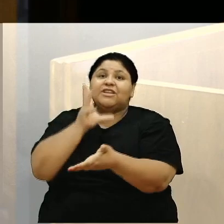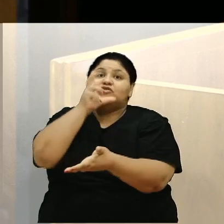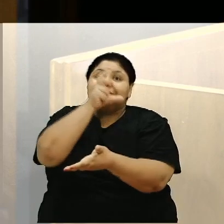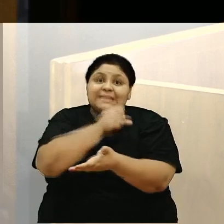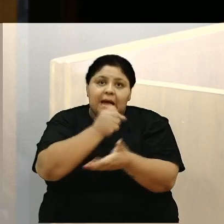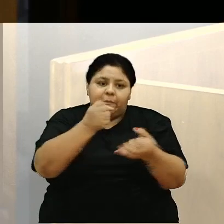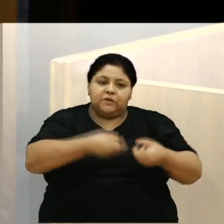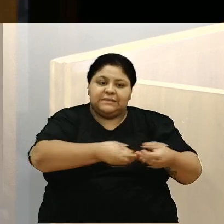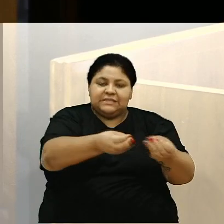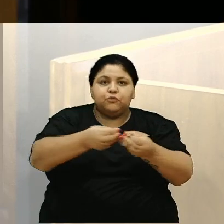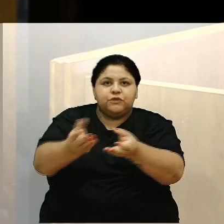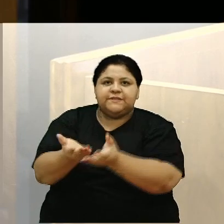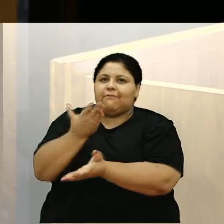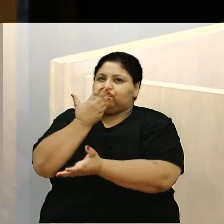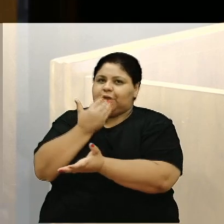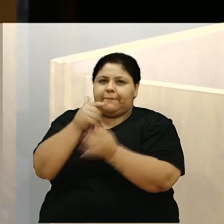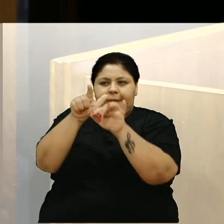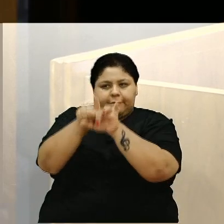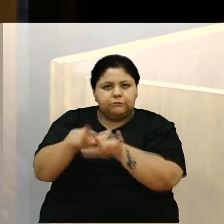distribuição.